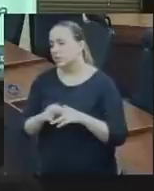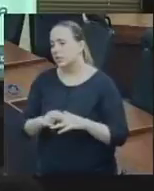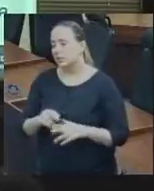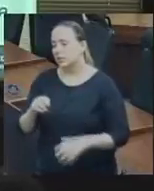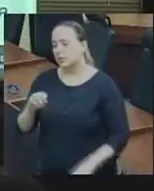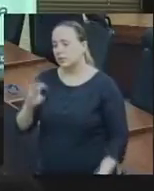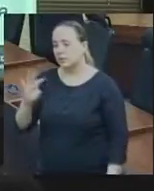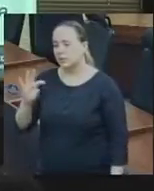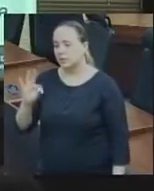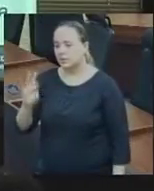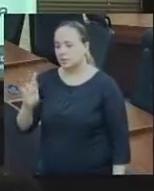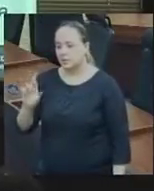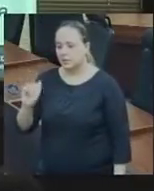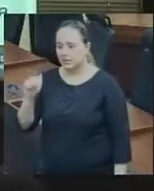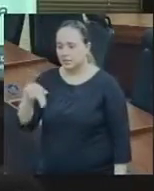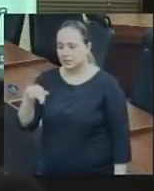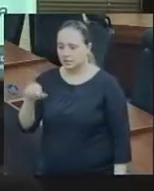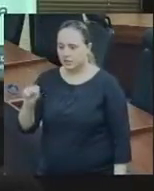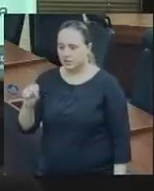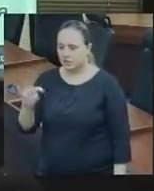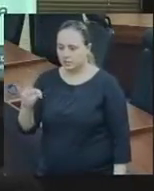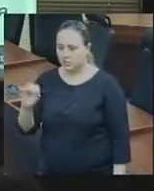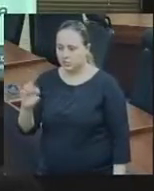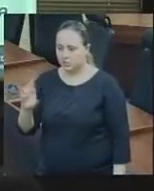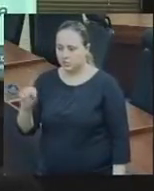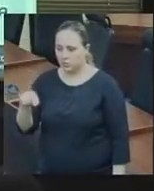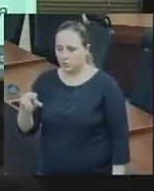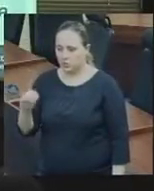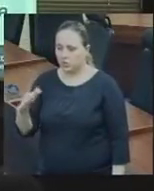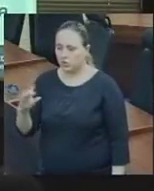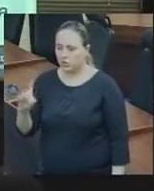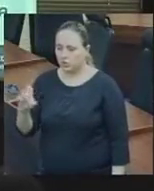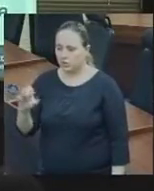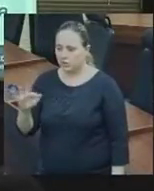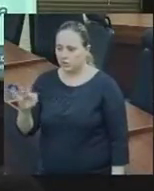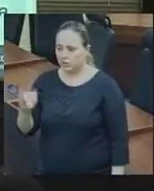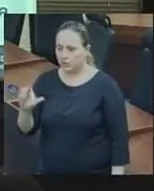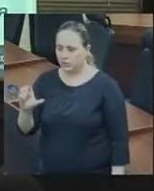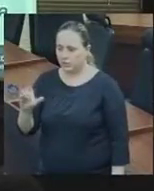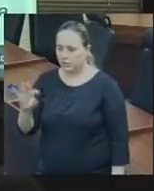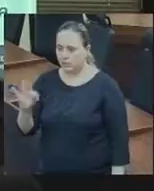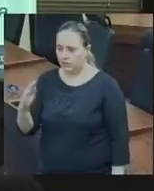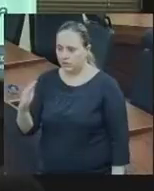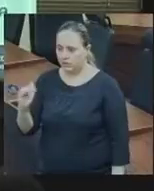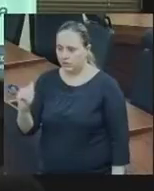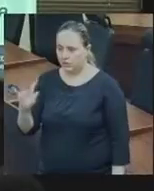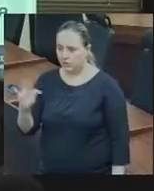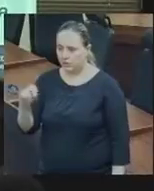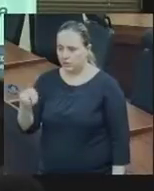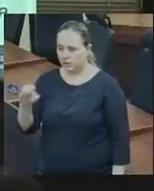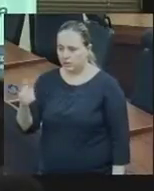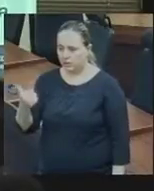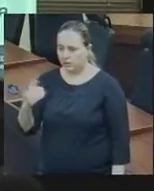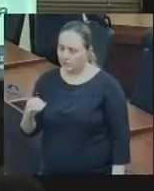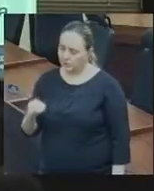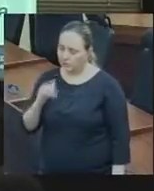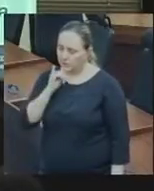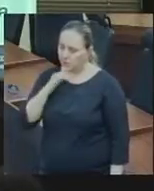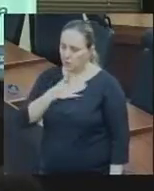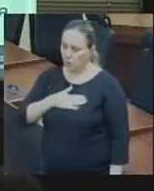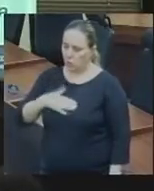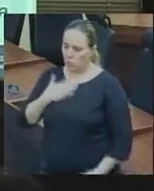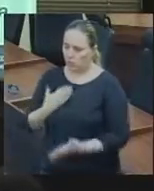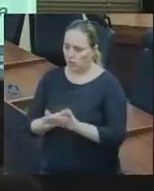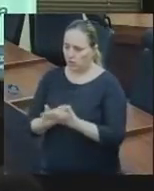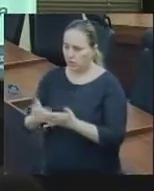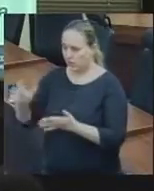de atenção com hiperatividade dislexia estudantes do ensino médio que gosta das aulas de literatura complementa